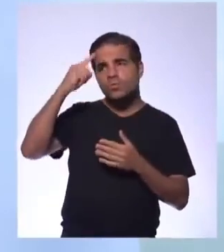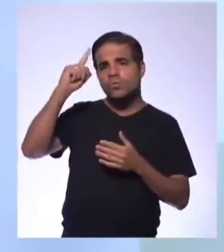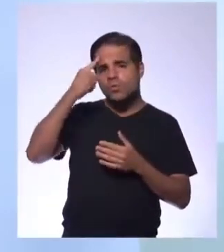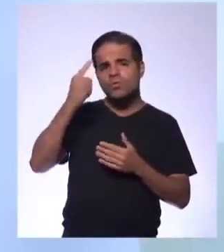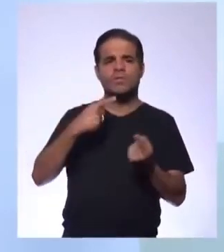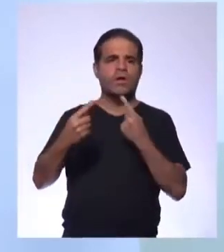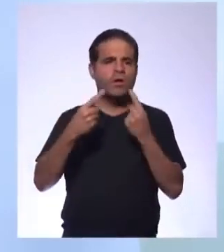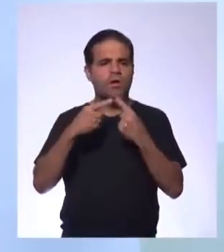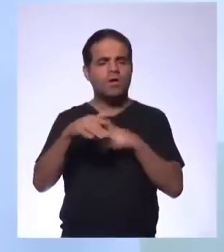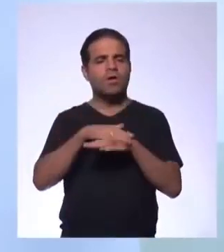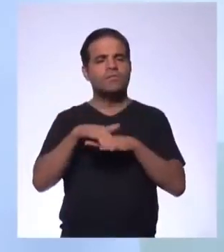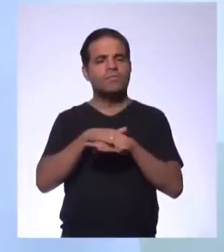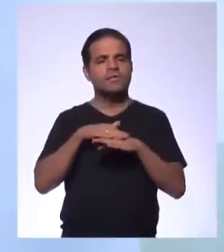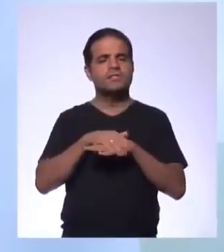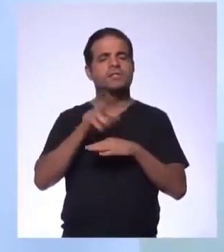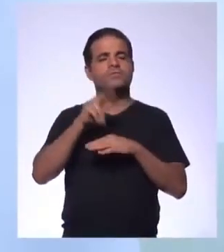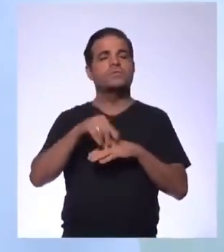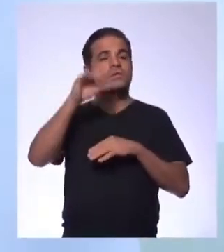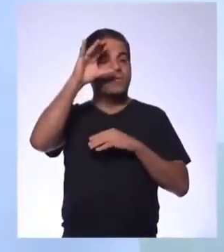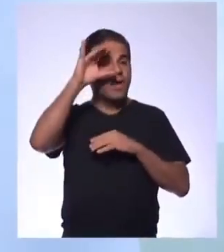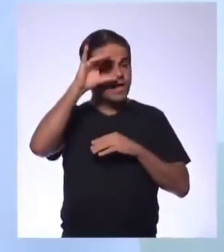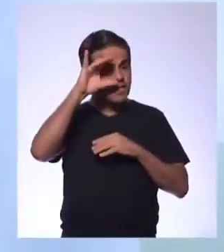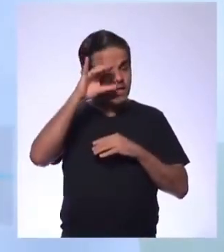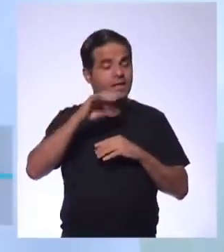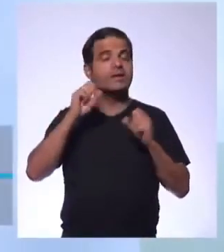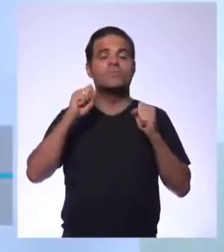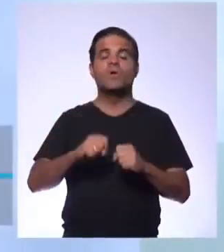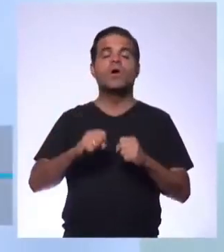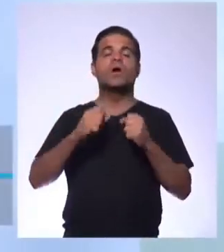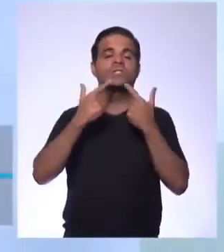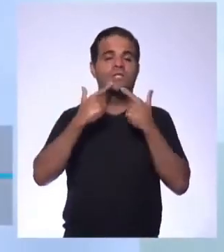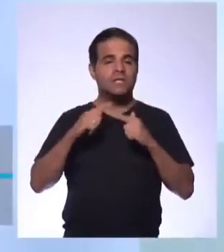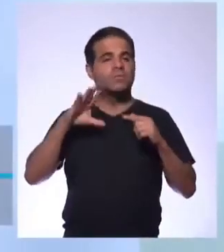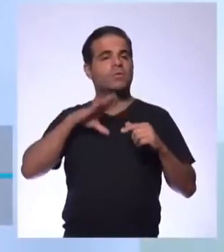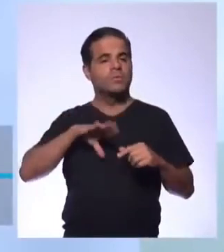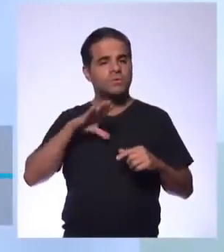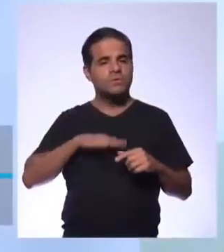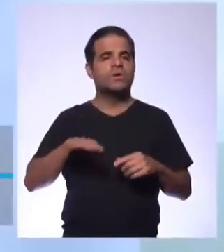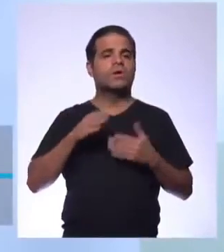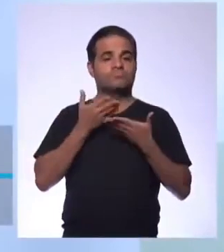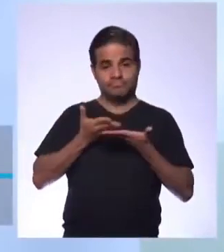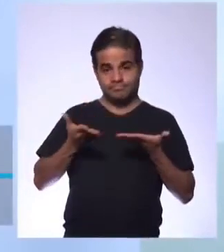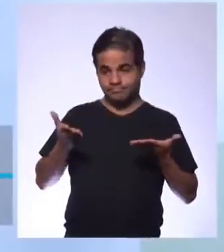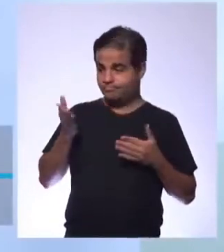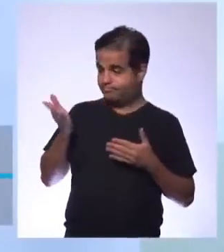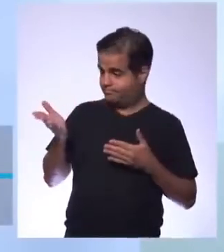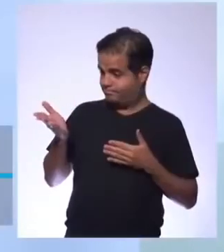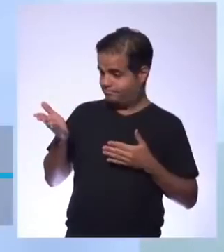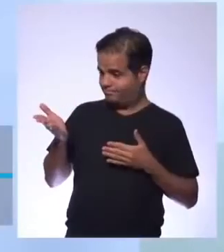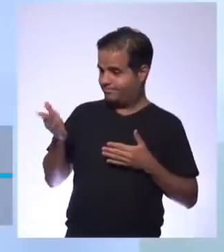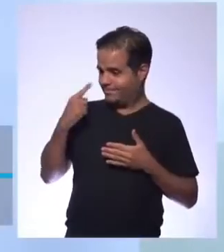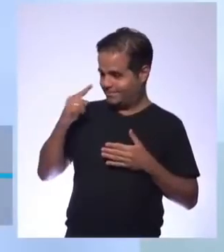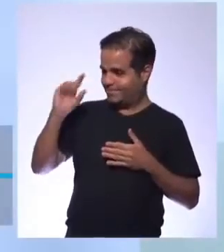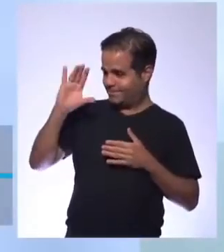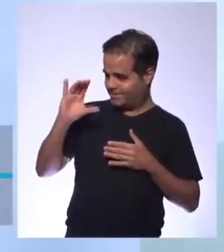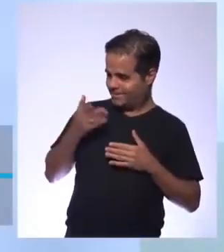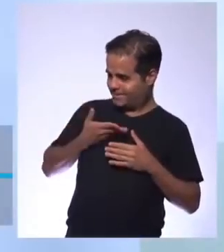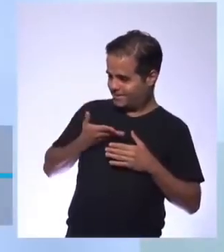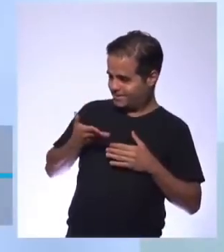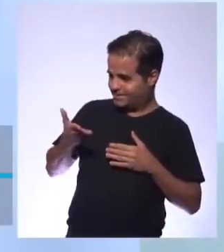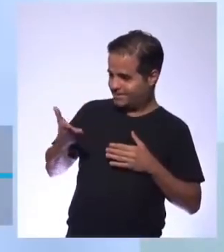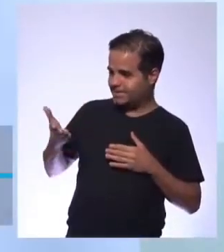com a gente pelo nosso Instagram, né? Língua Portuguesa, CMSP_EM, como vocês podem ver aqui.